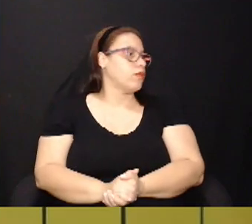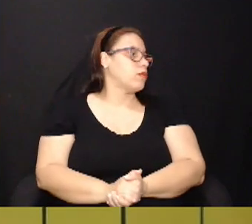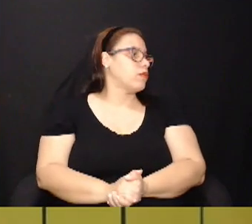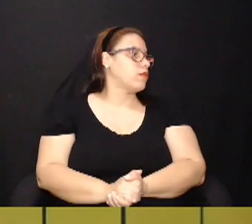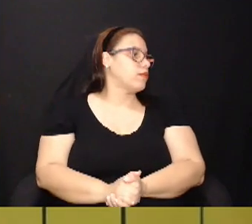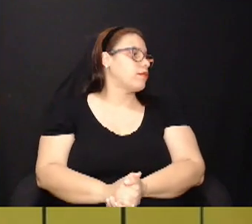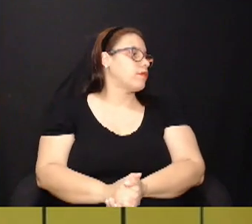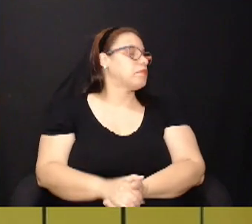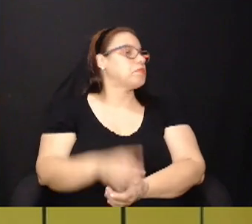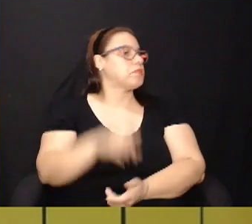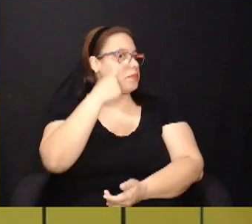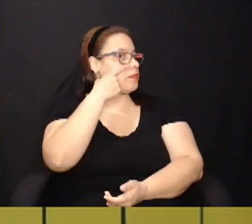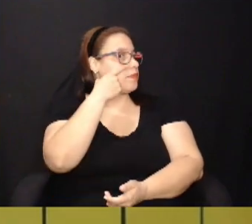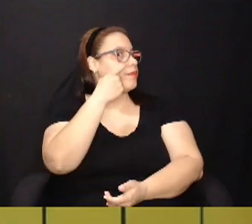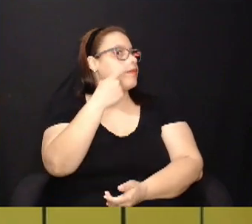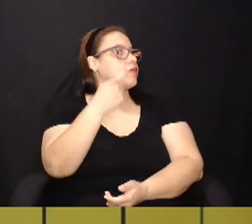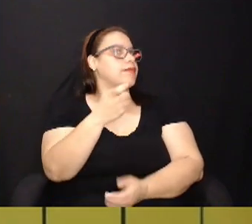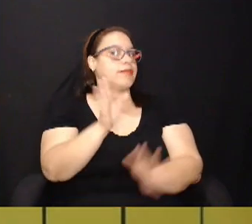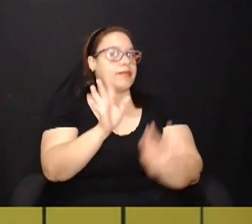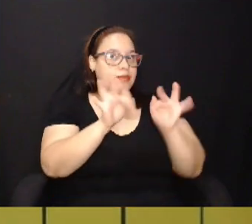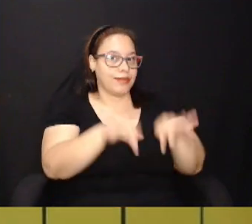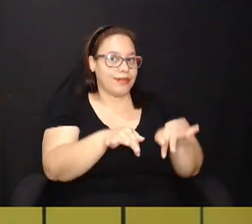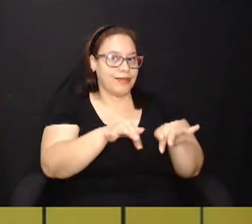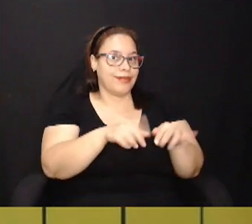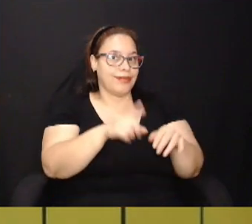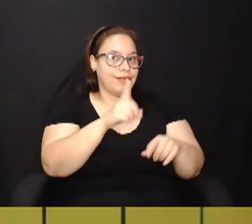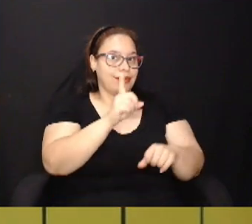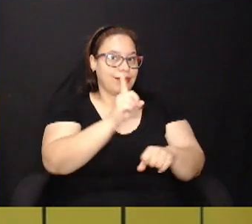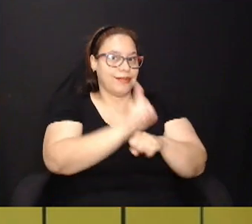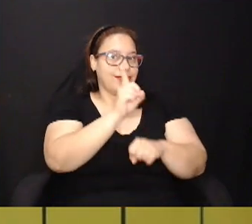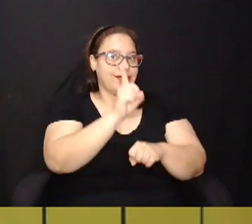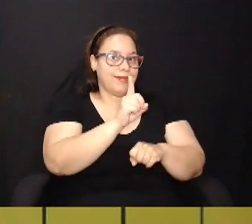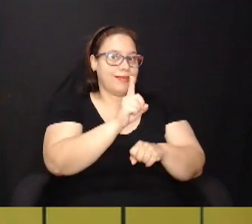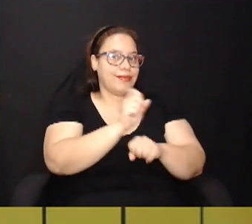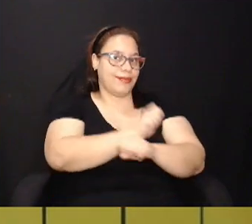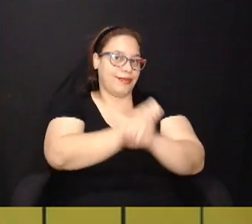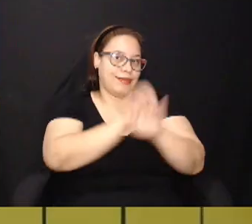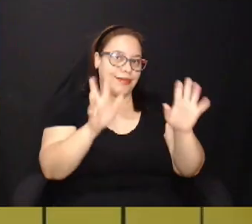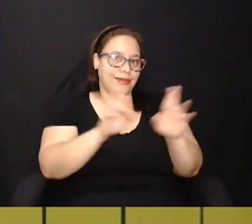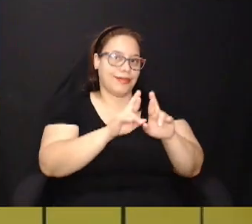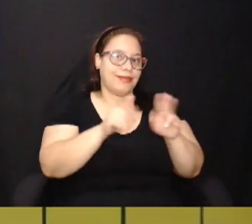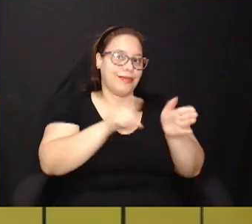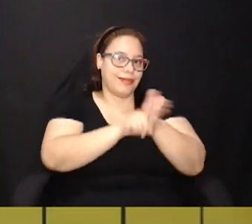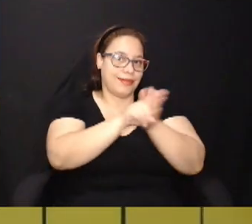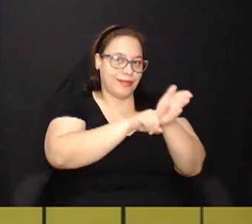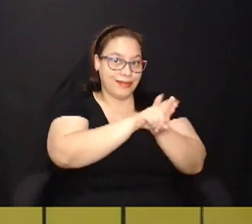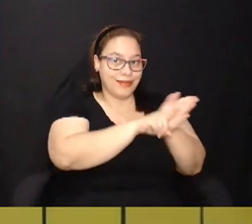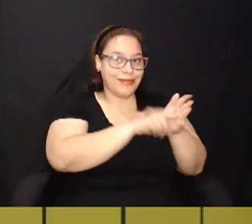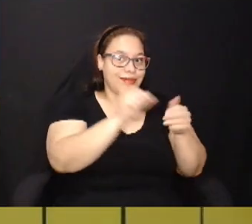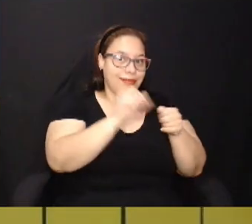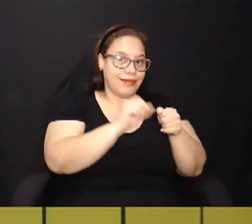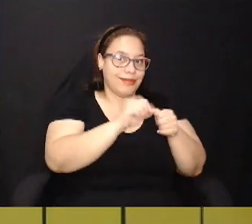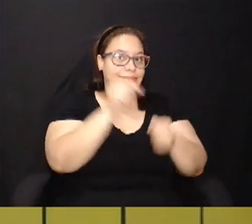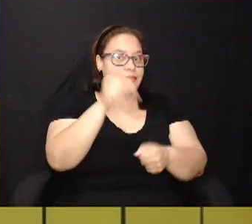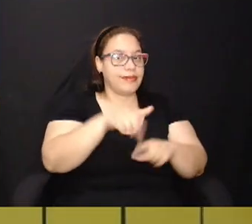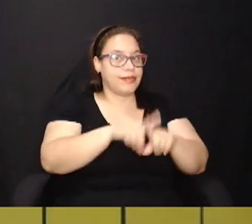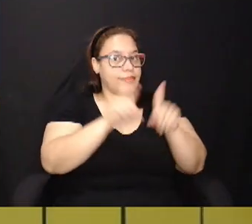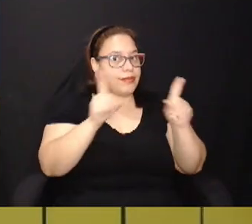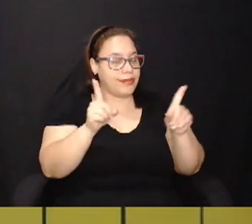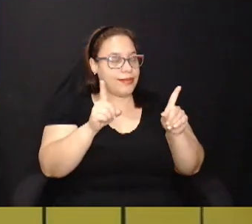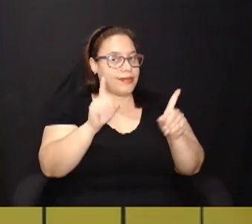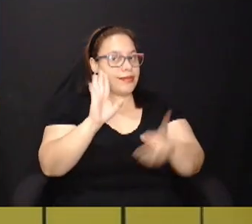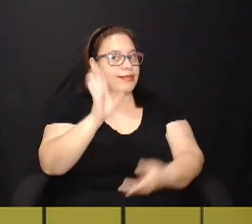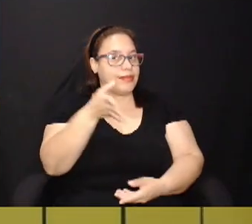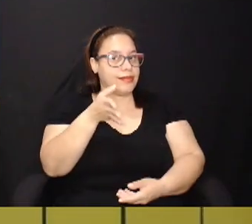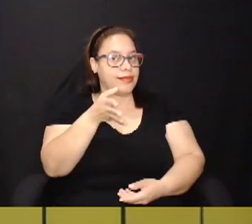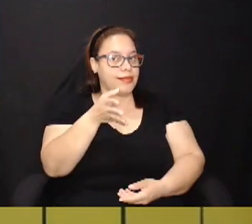Interessante. Para finalizar, então, doutor, claro que tem muitas perguntas para fazer aqui, mas já estamos no